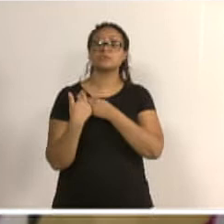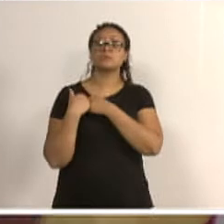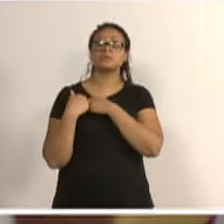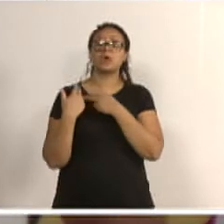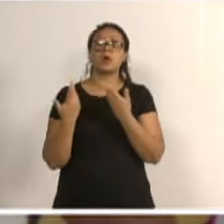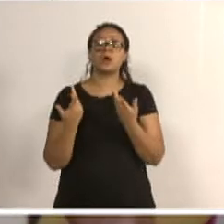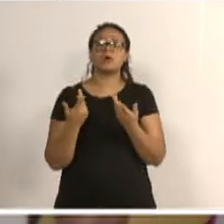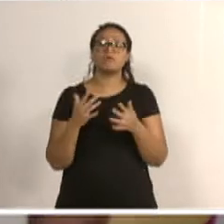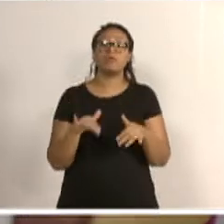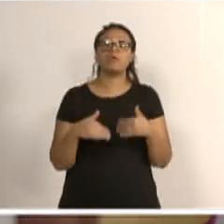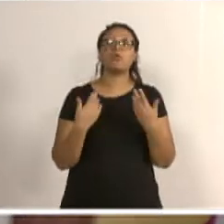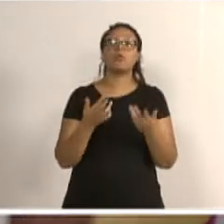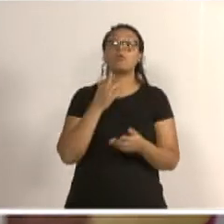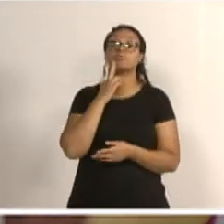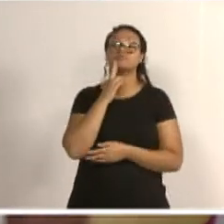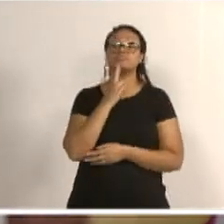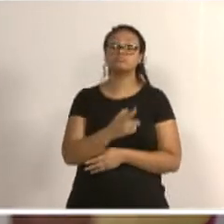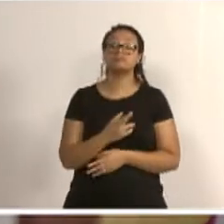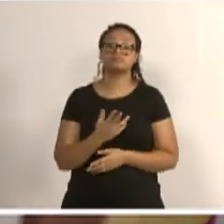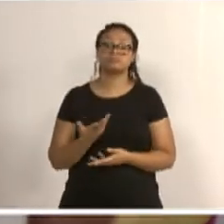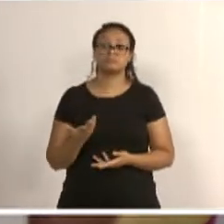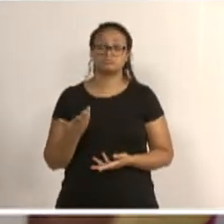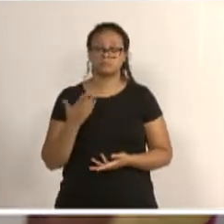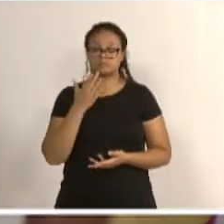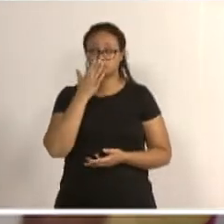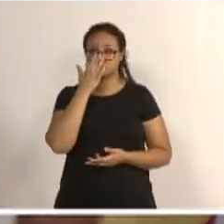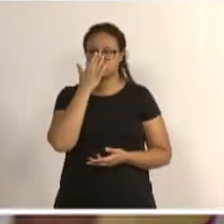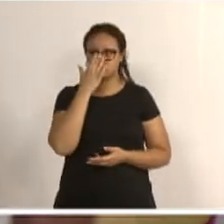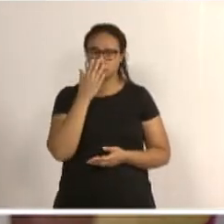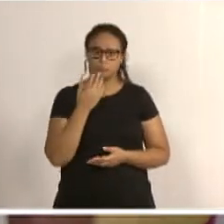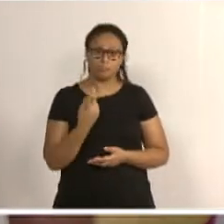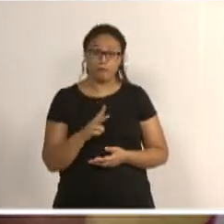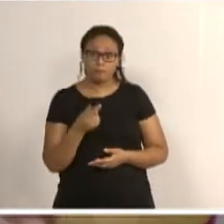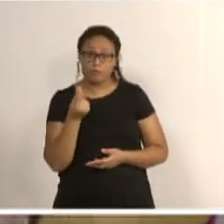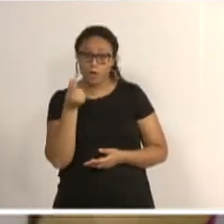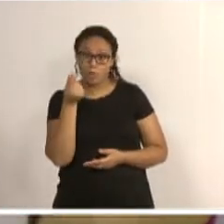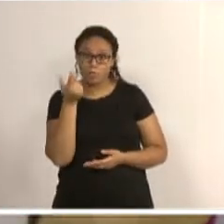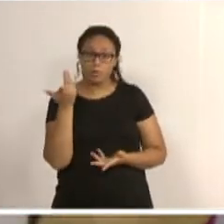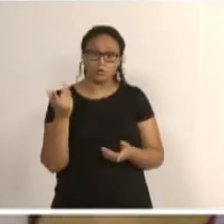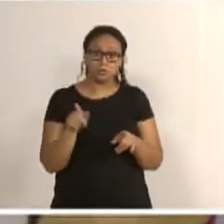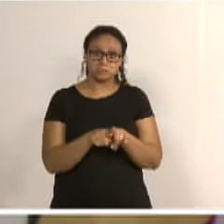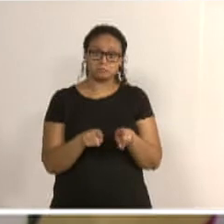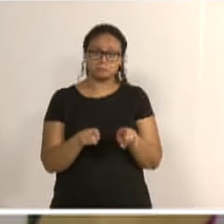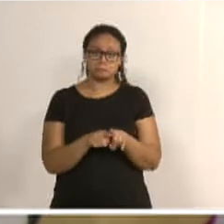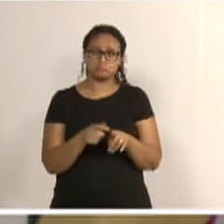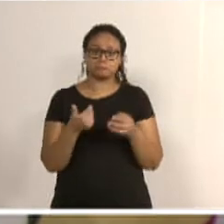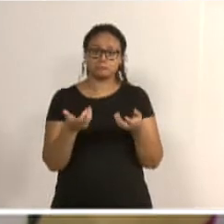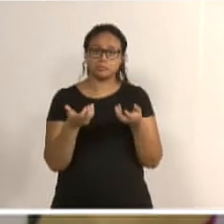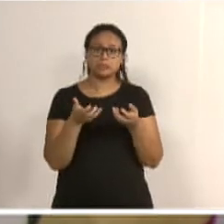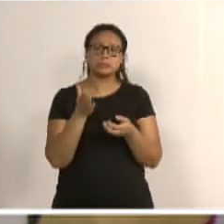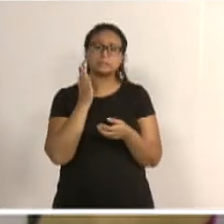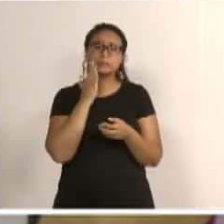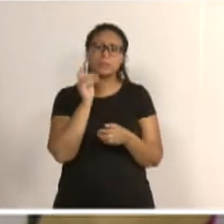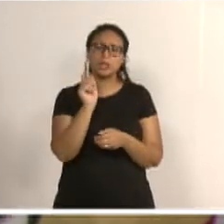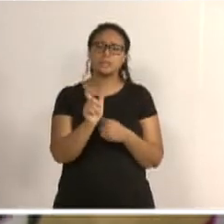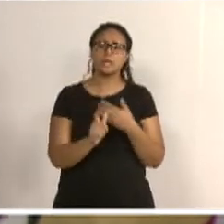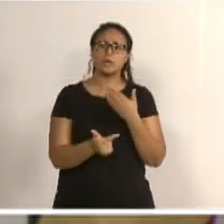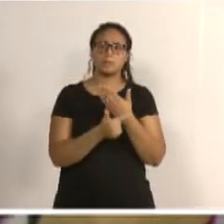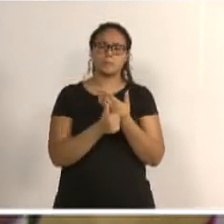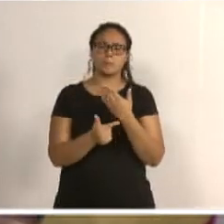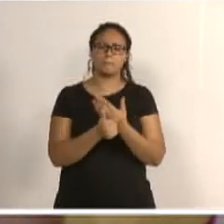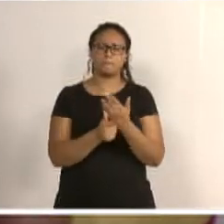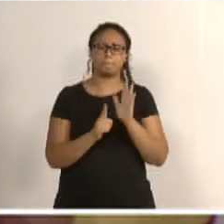foi o resultado, né? O valor, para saber a quem coube o papel principal